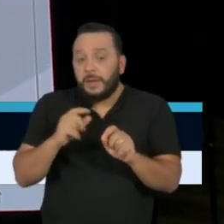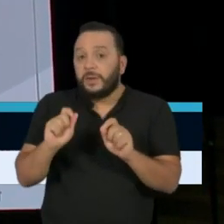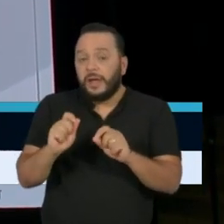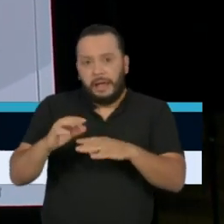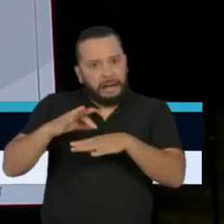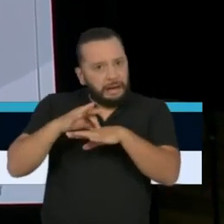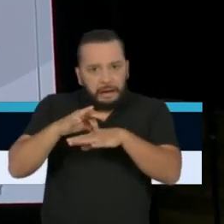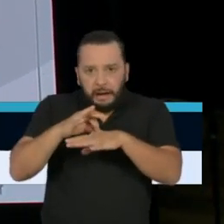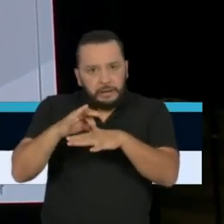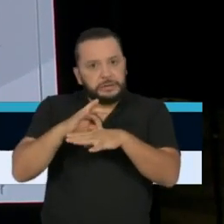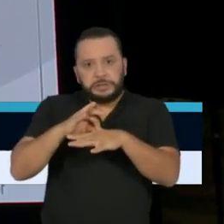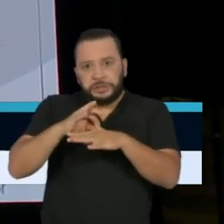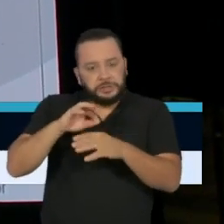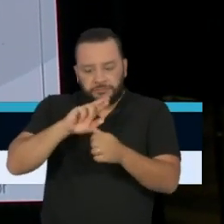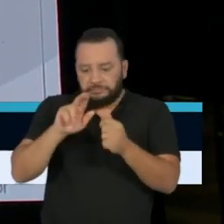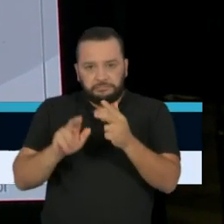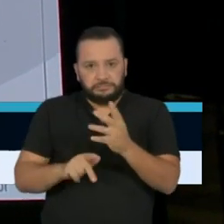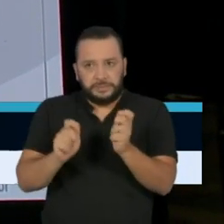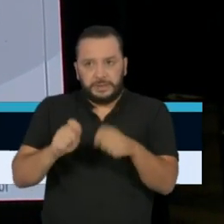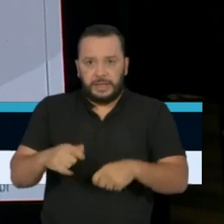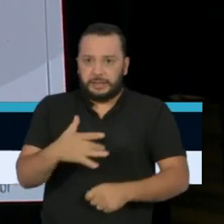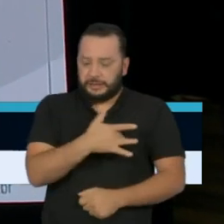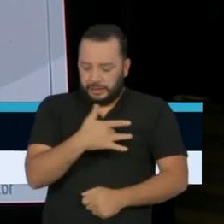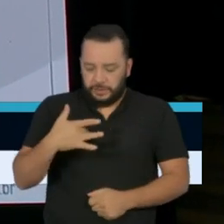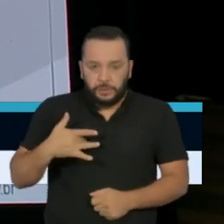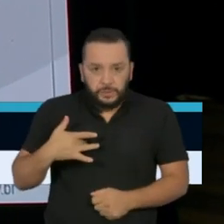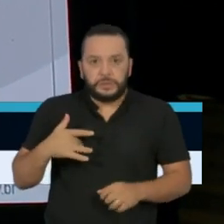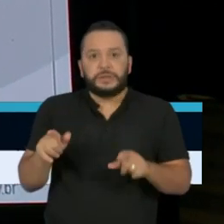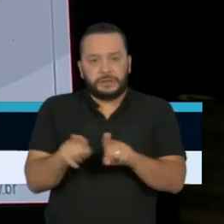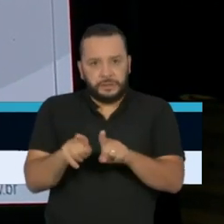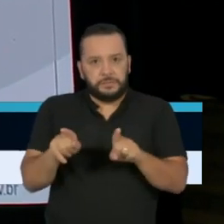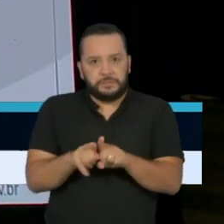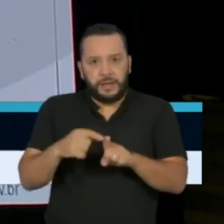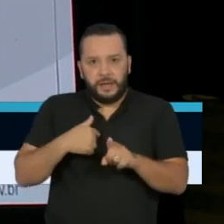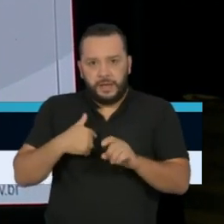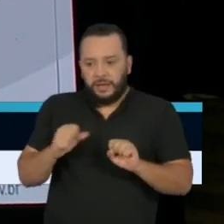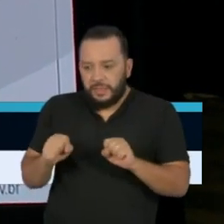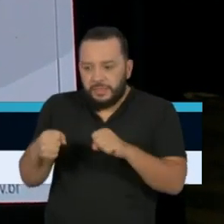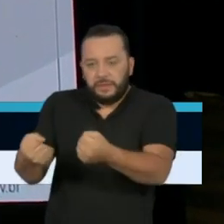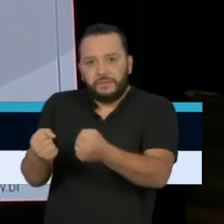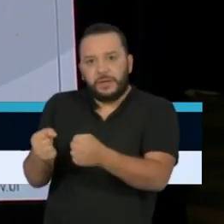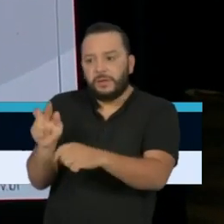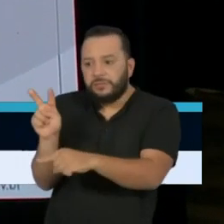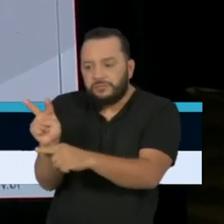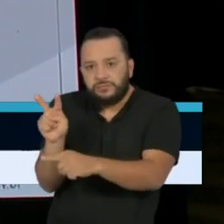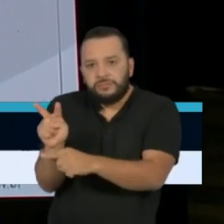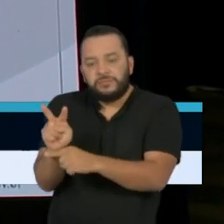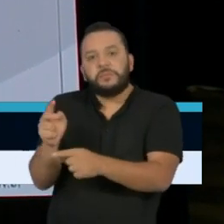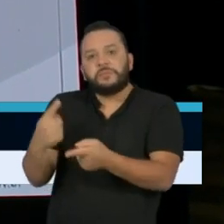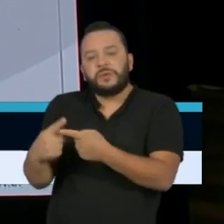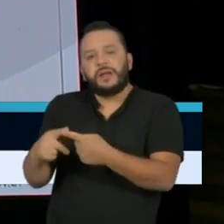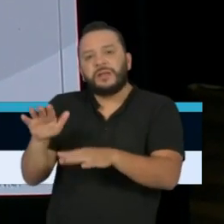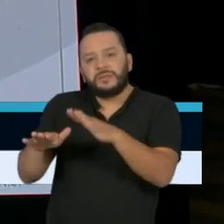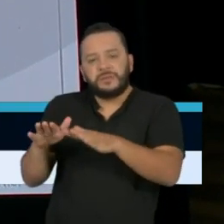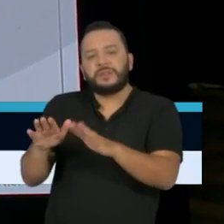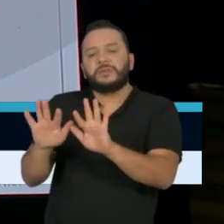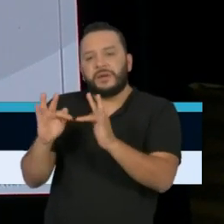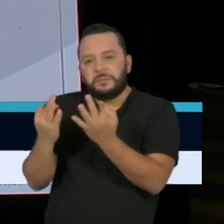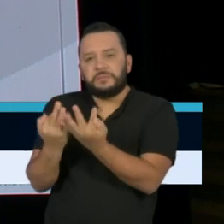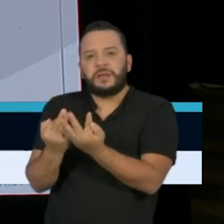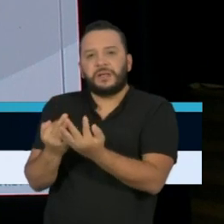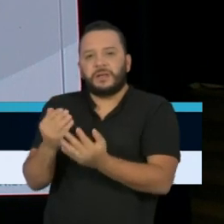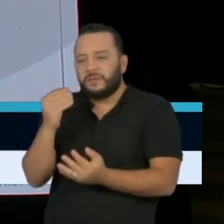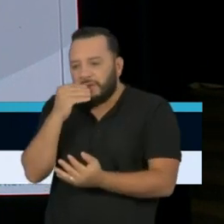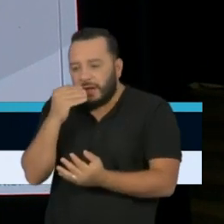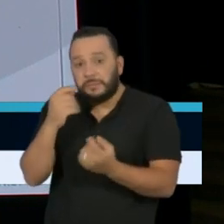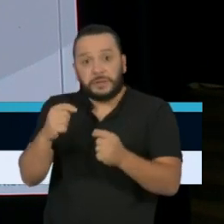proteico para garantir saúde e defesa para estas famílias com tantas fragilidades. Comida